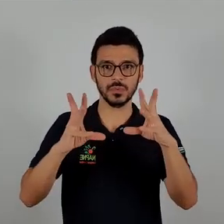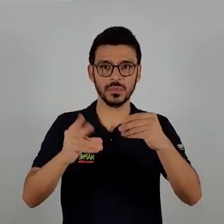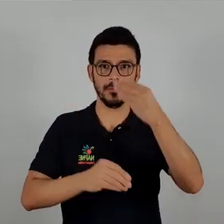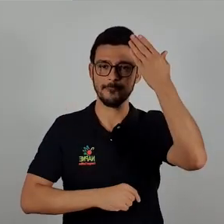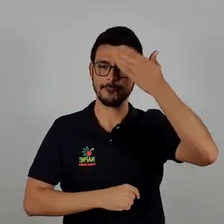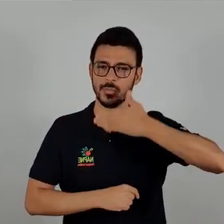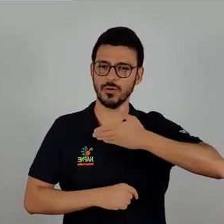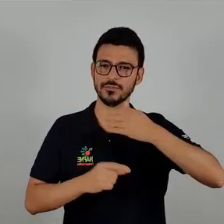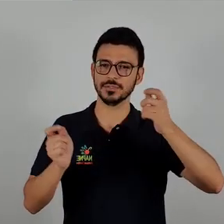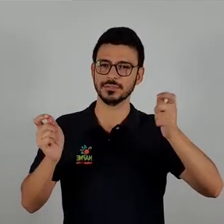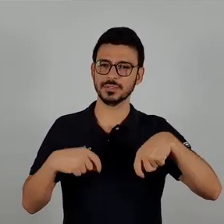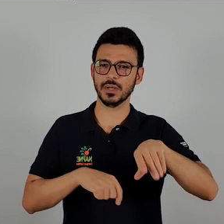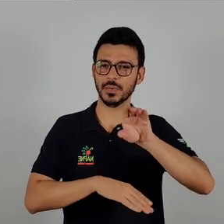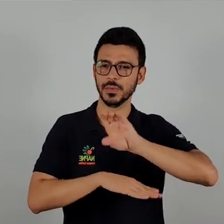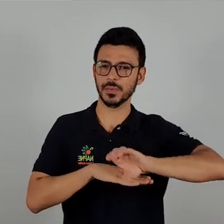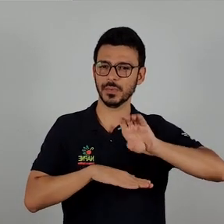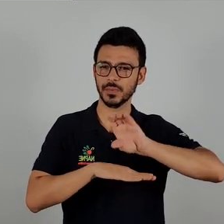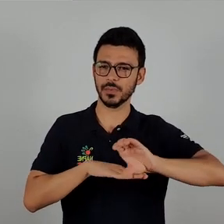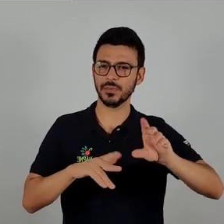tá? Ok?